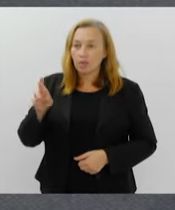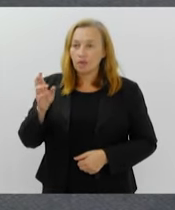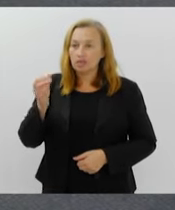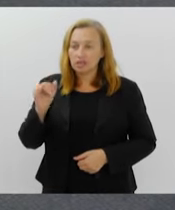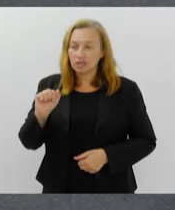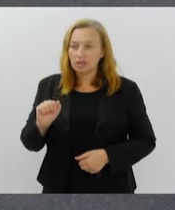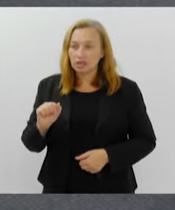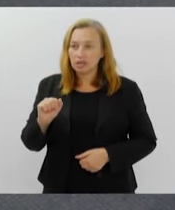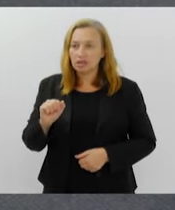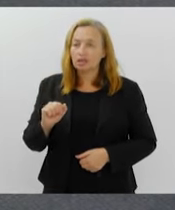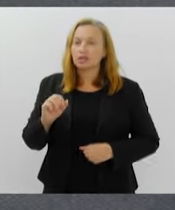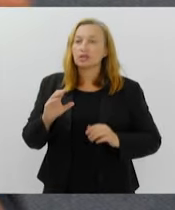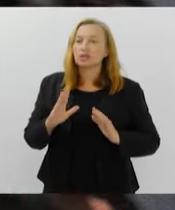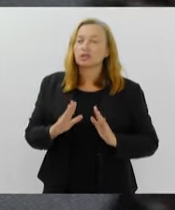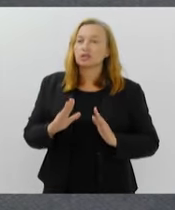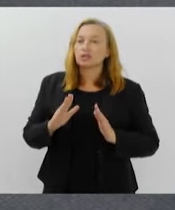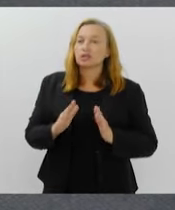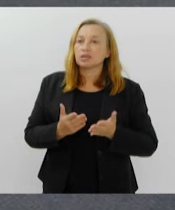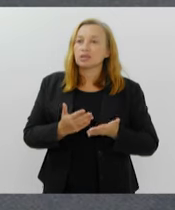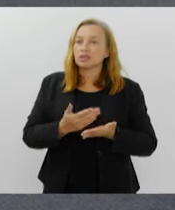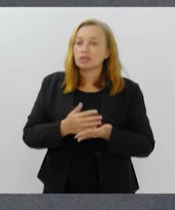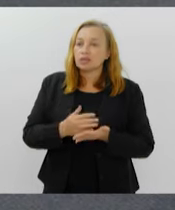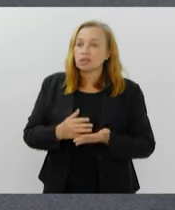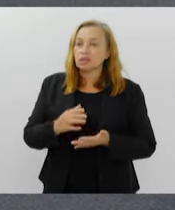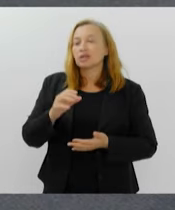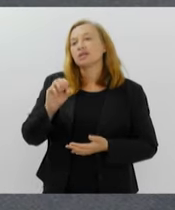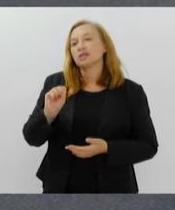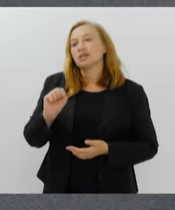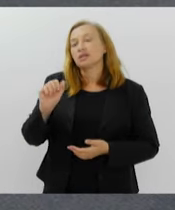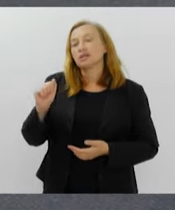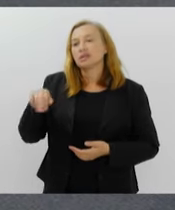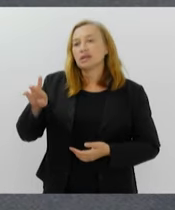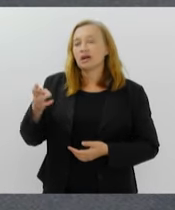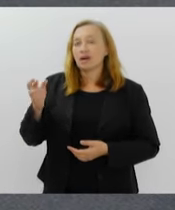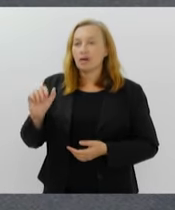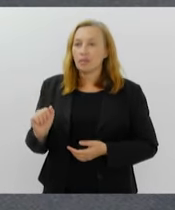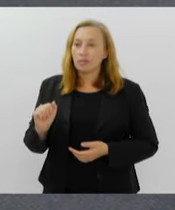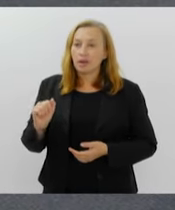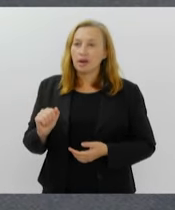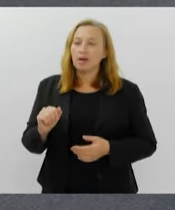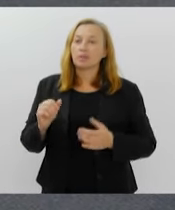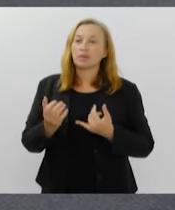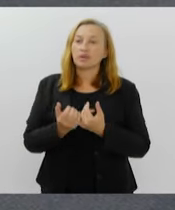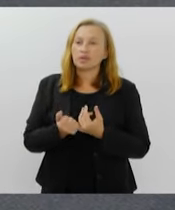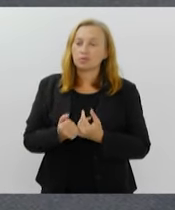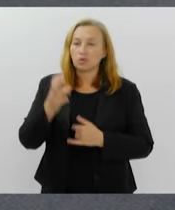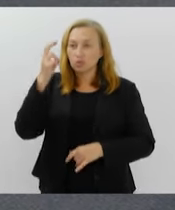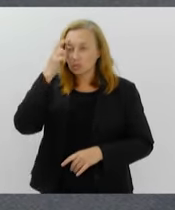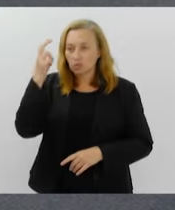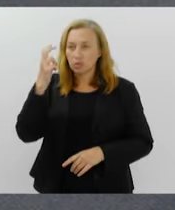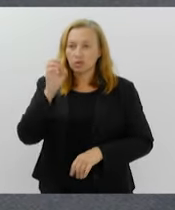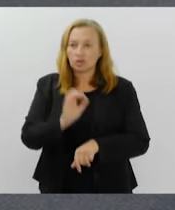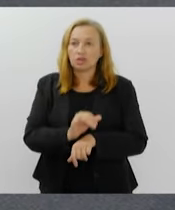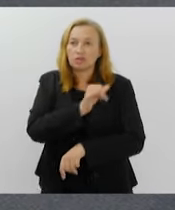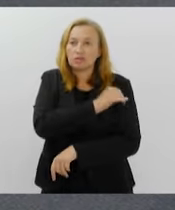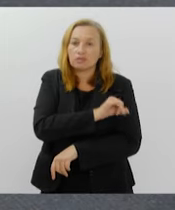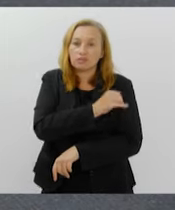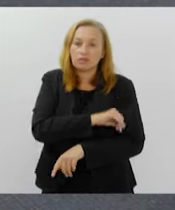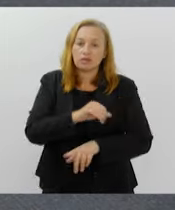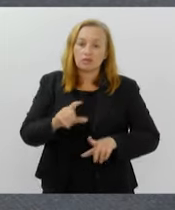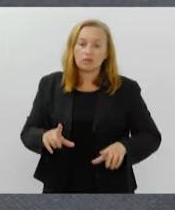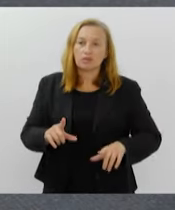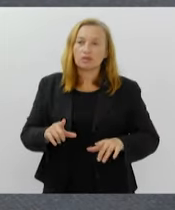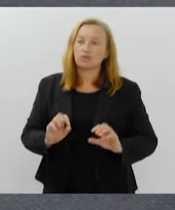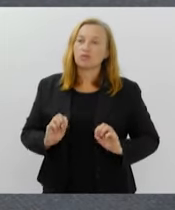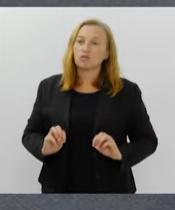são um patrimônio cultural do Estado do Rio de Janeiro que fazem O Maior Espetáculo da Terra e